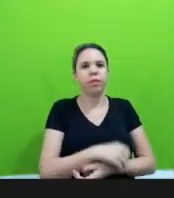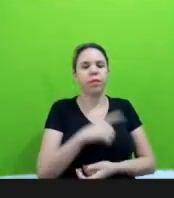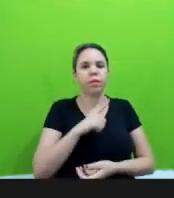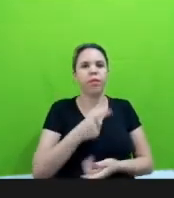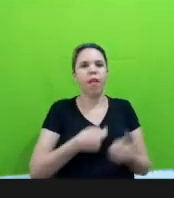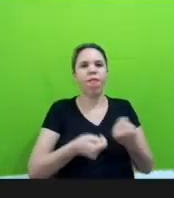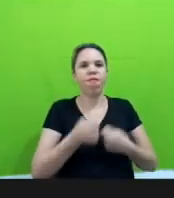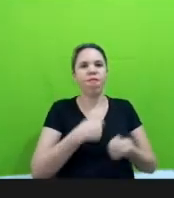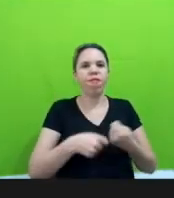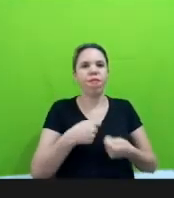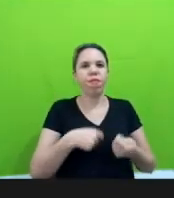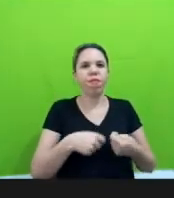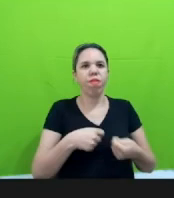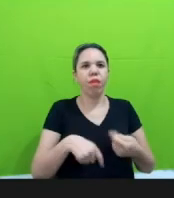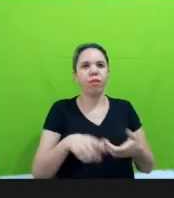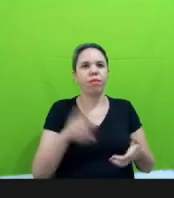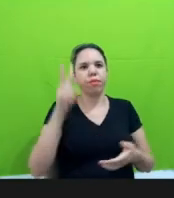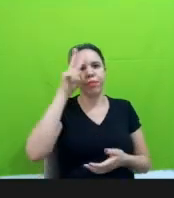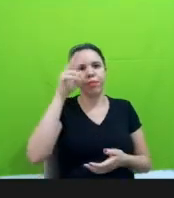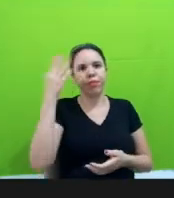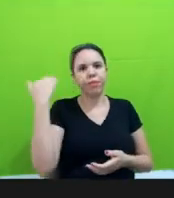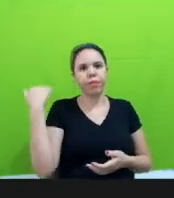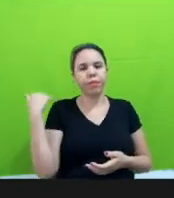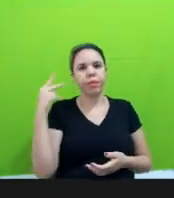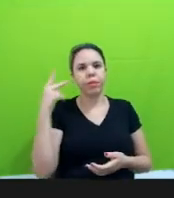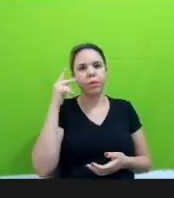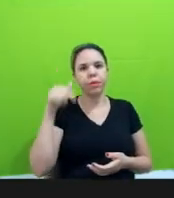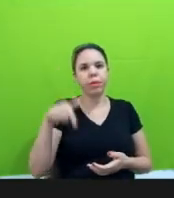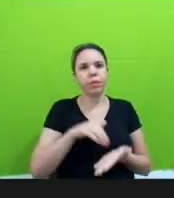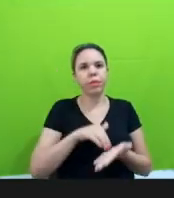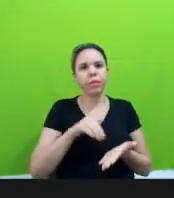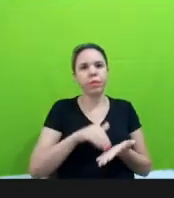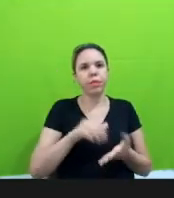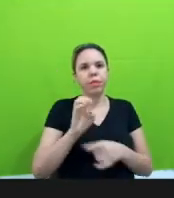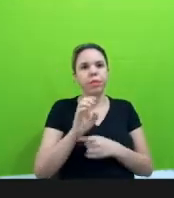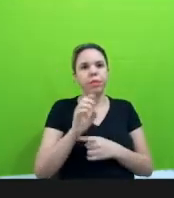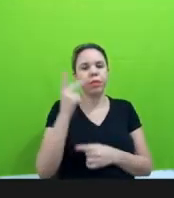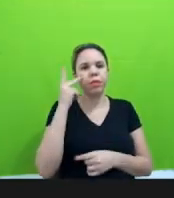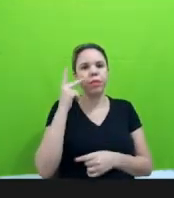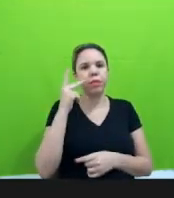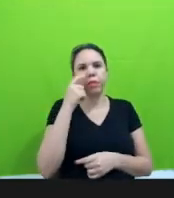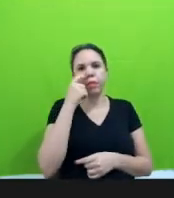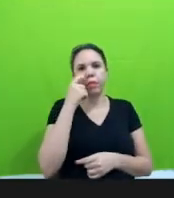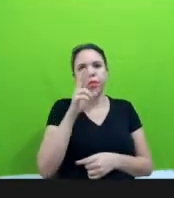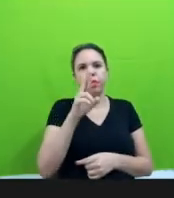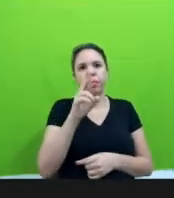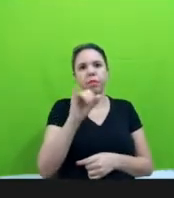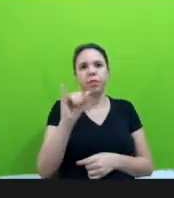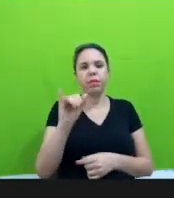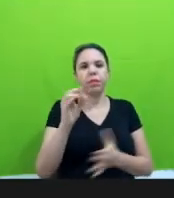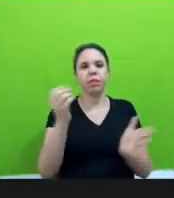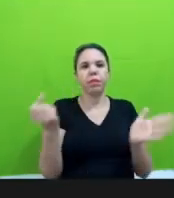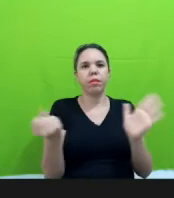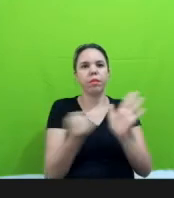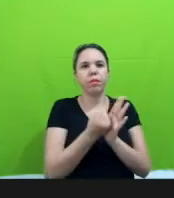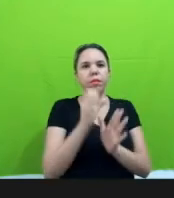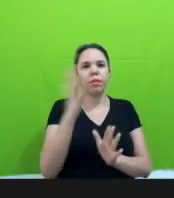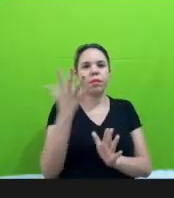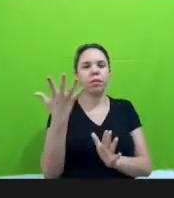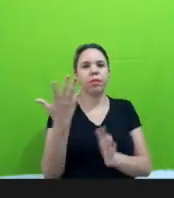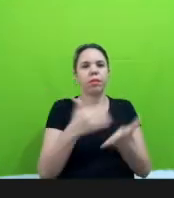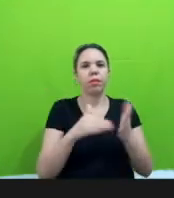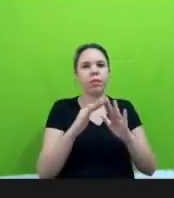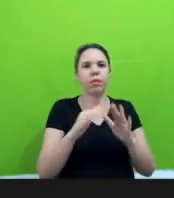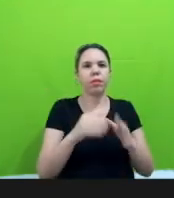Paulo deve se lembrar, tem um negócio aqui em São Paulo, na Secretaria Estadual da Educação, chamado ROE, Registro de Ocorrência Escolar.